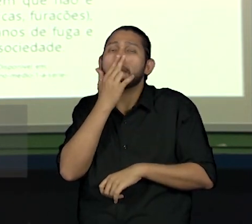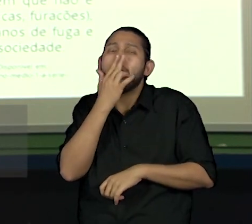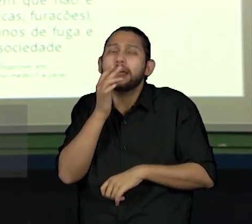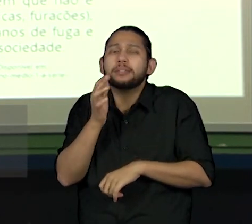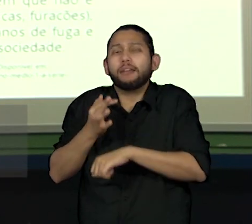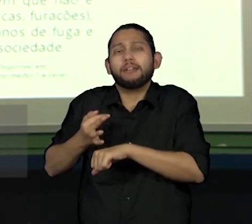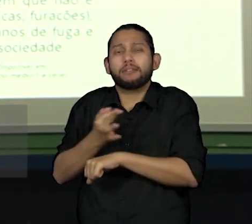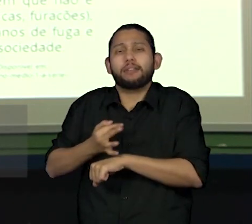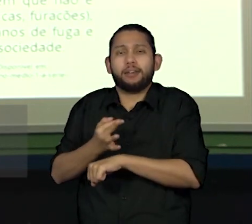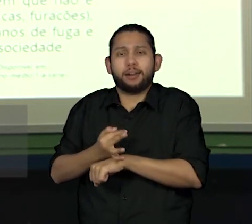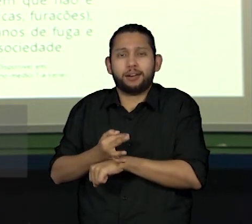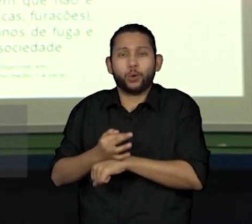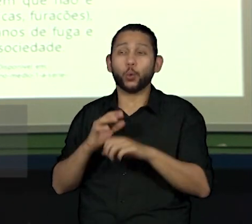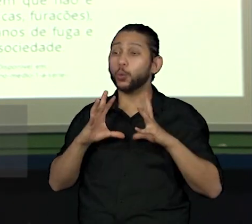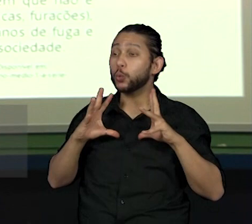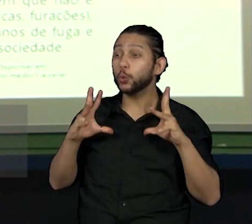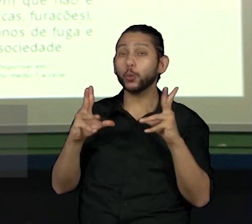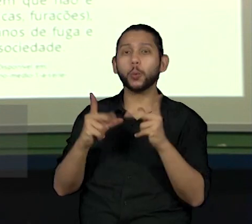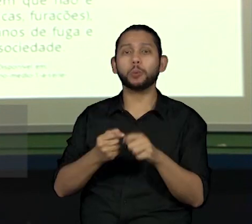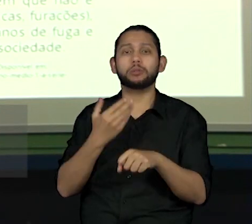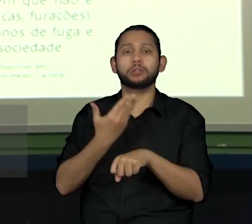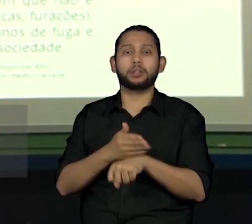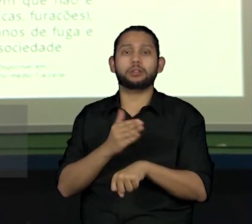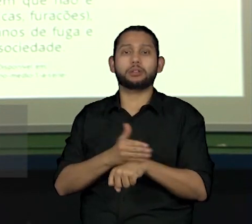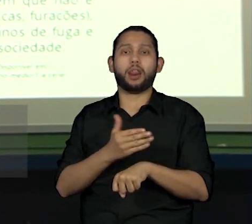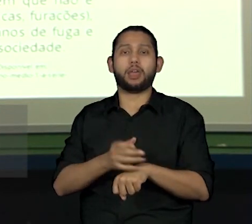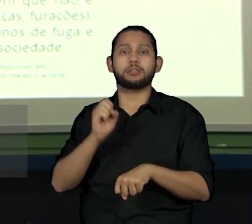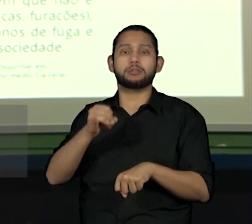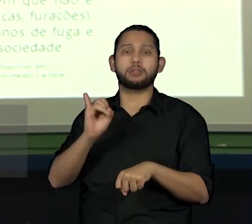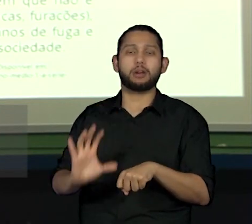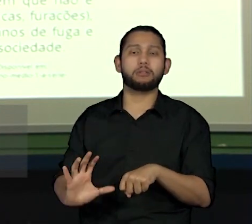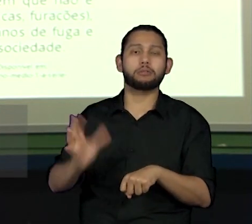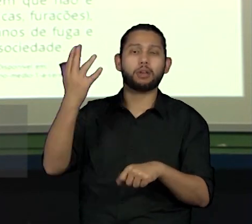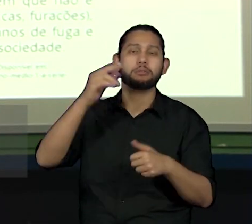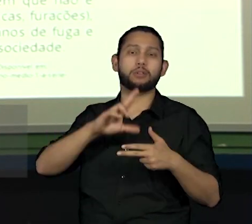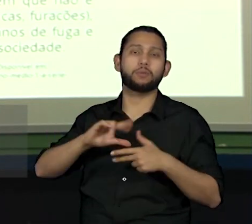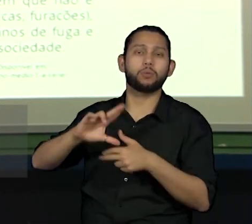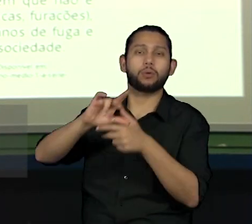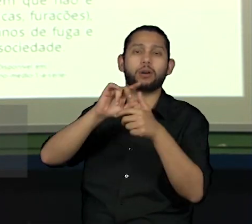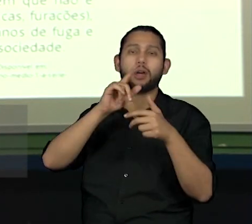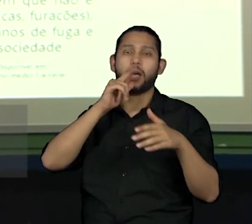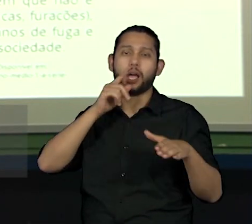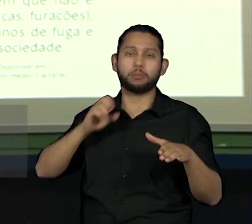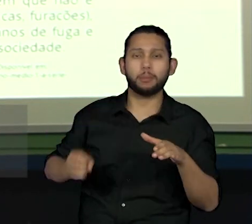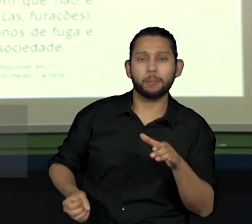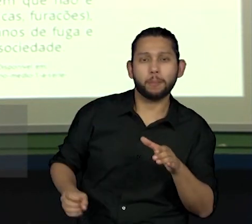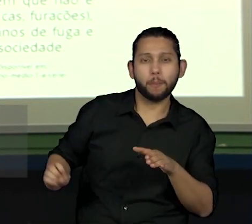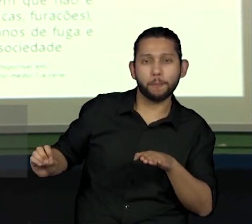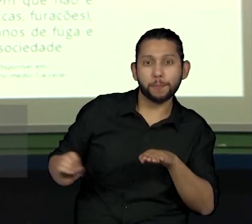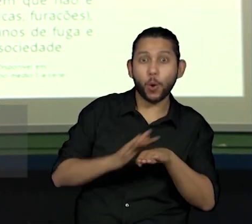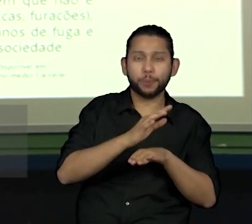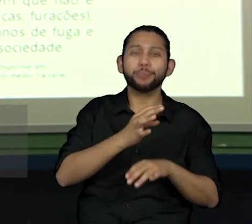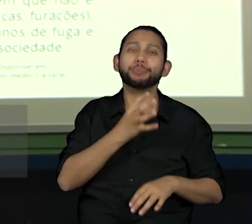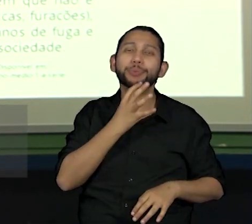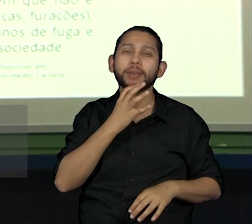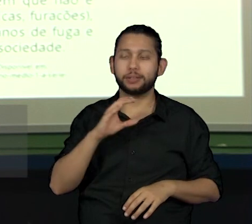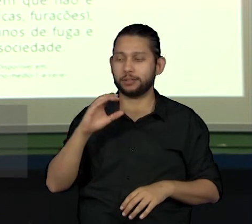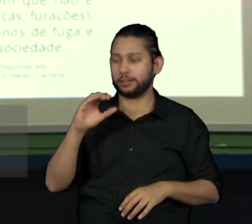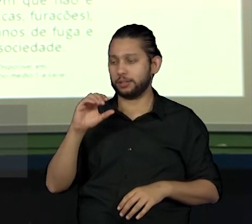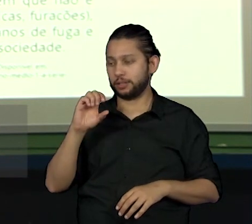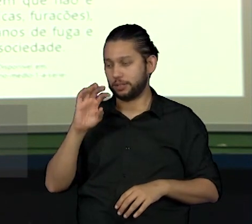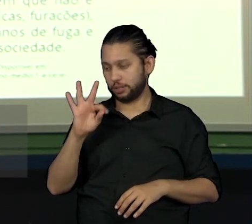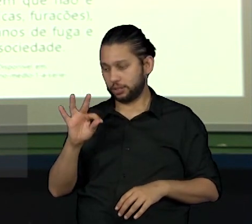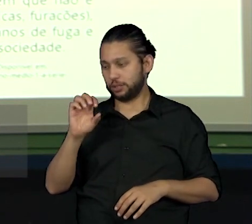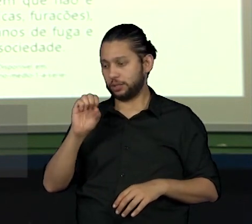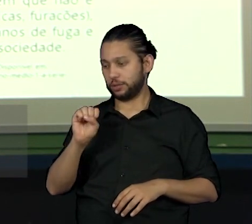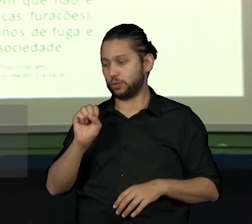ali, preparado. Mesmo assim acontece, igual o tsunami de 2011, que foi 9,